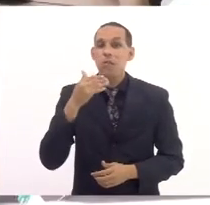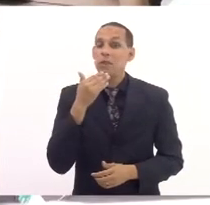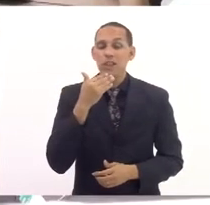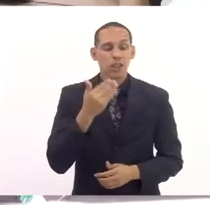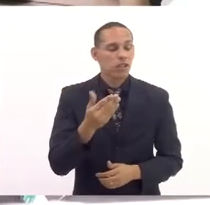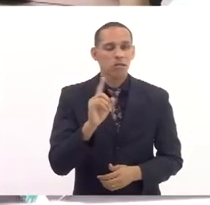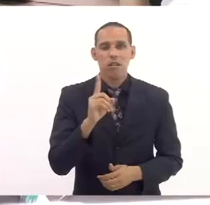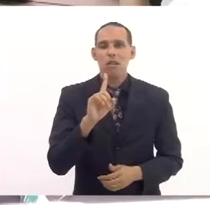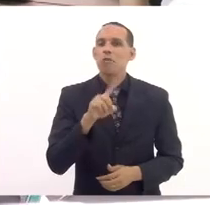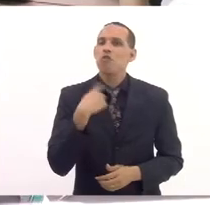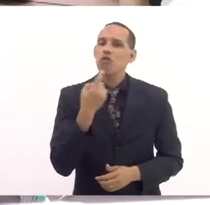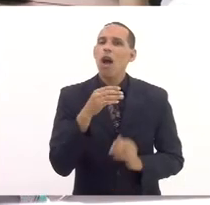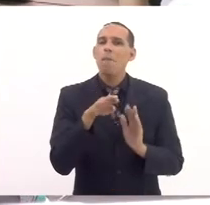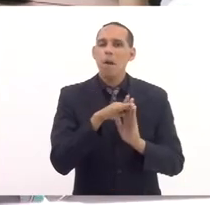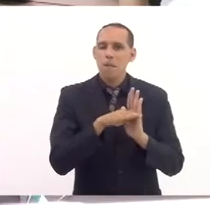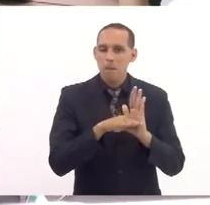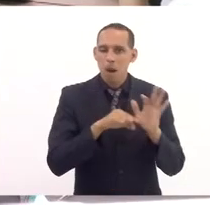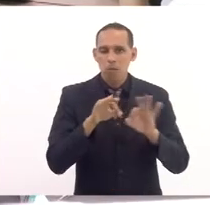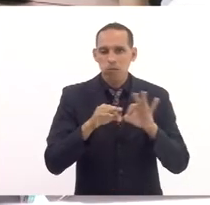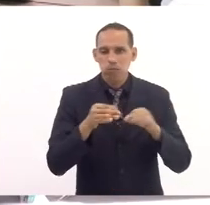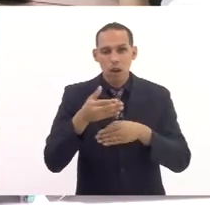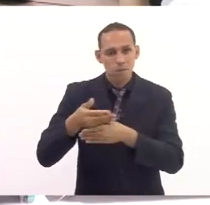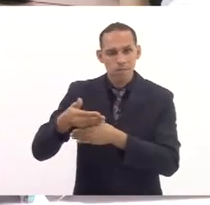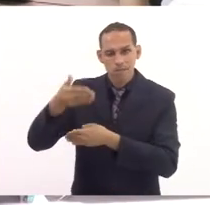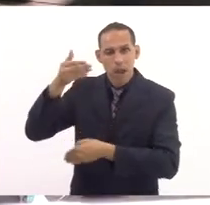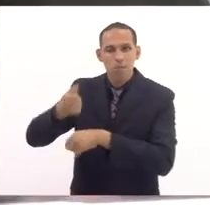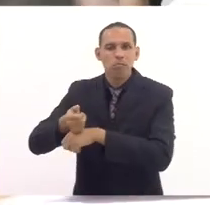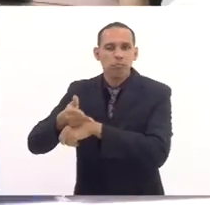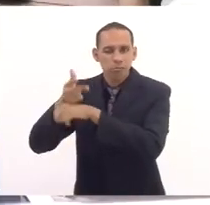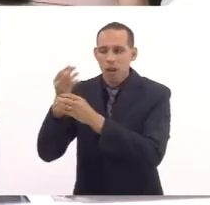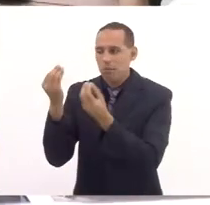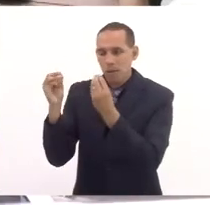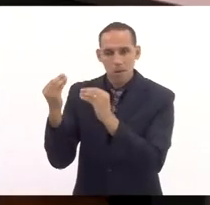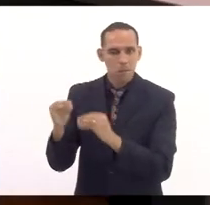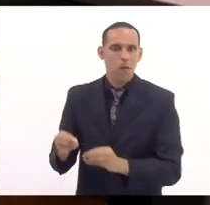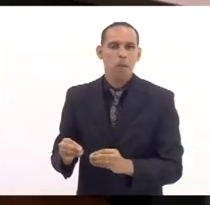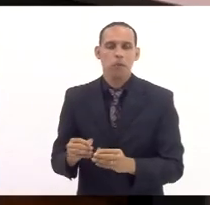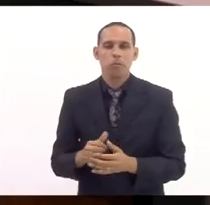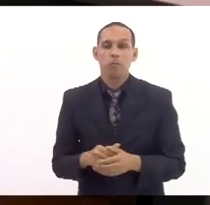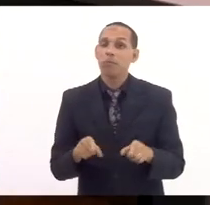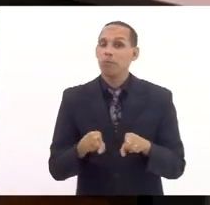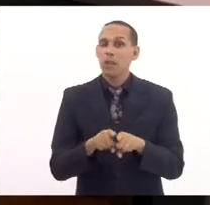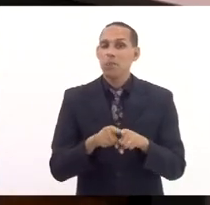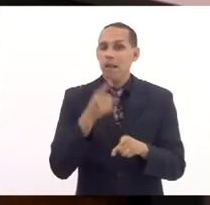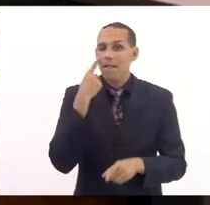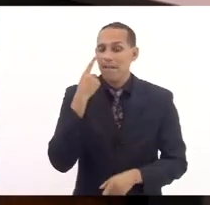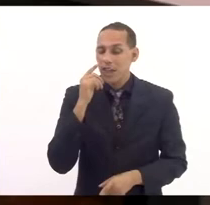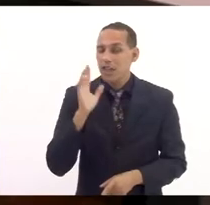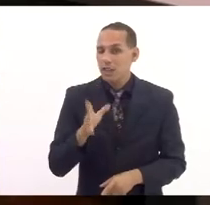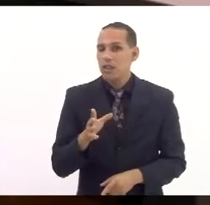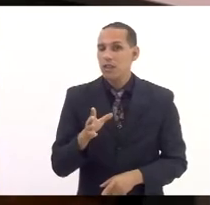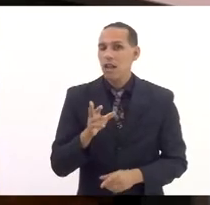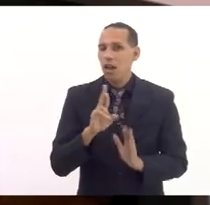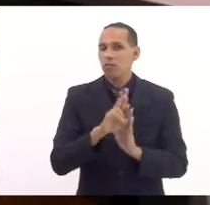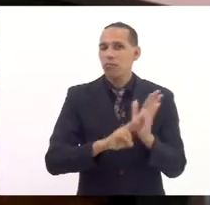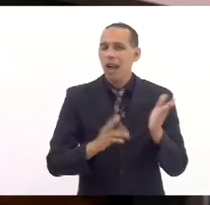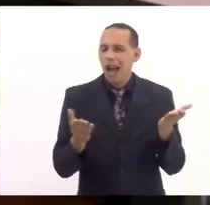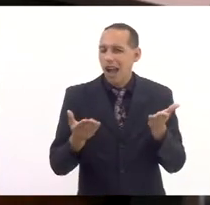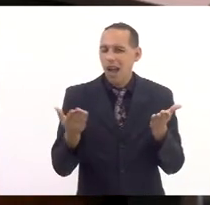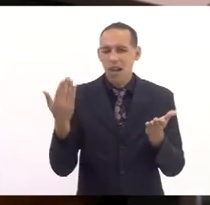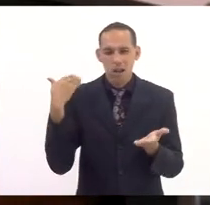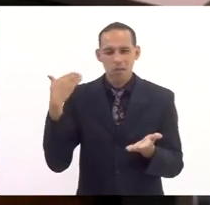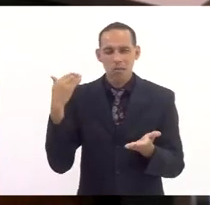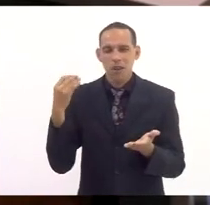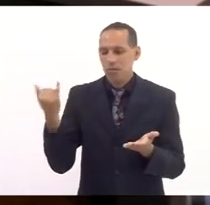solicitado, mas nós estamos programando para fechar muro, colocar as câmeras, e a gente já vê o resultado aparecer. Eu recebi informação há pouco,